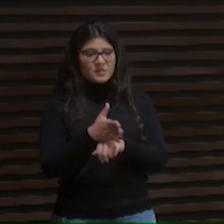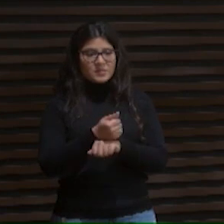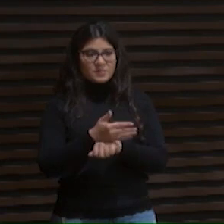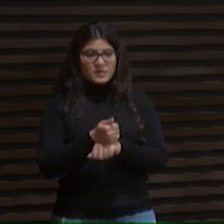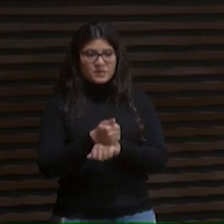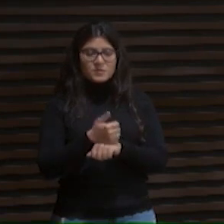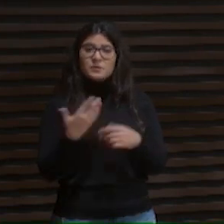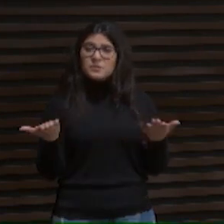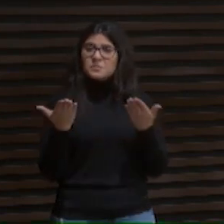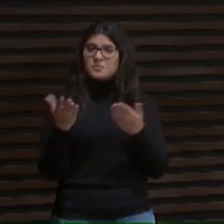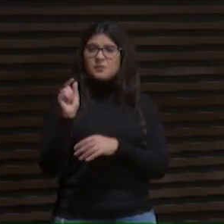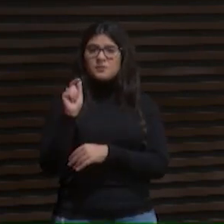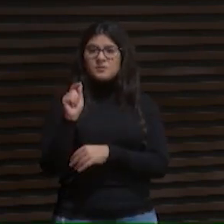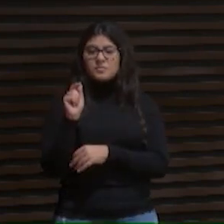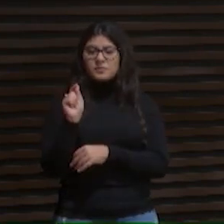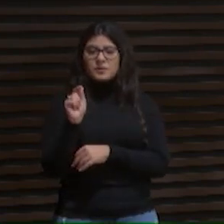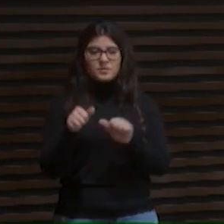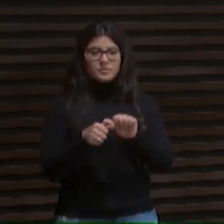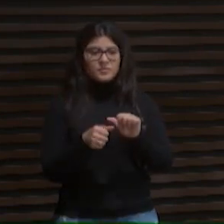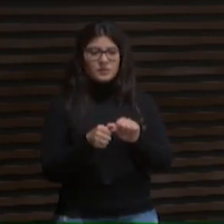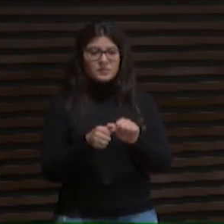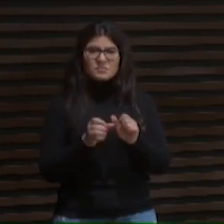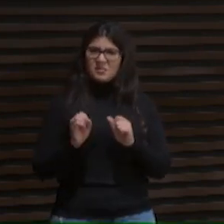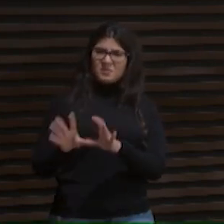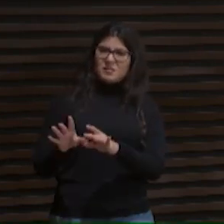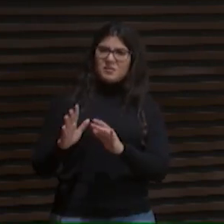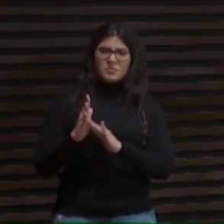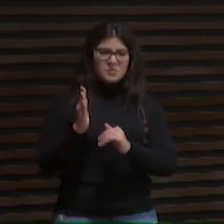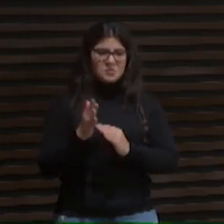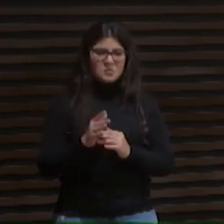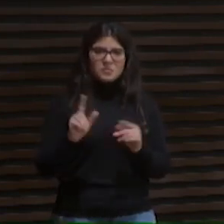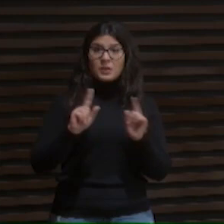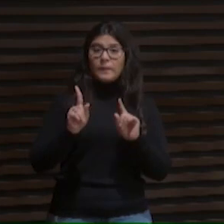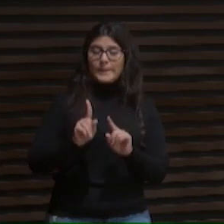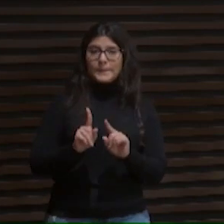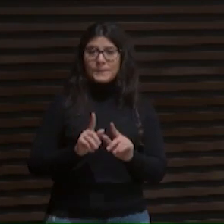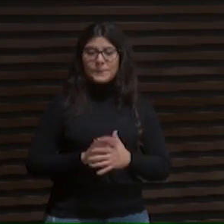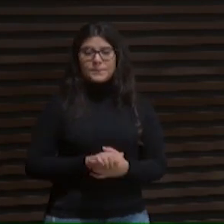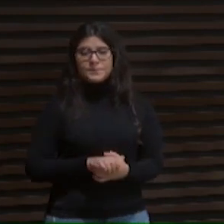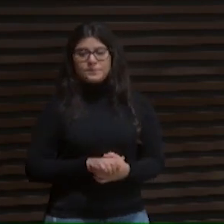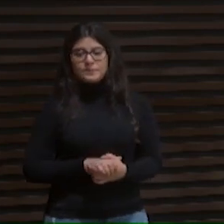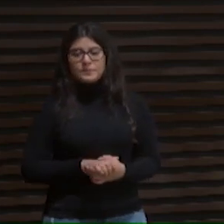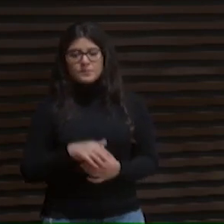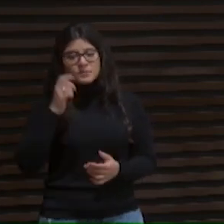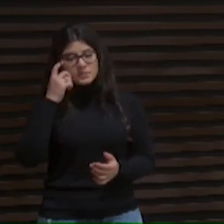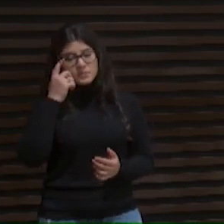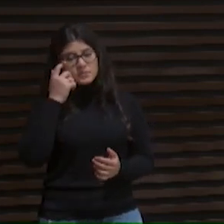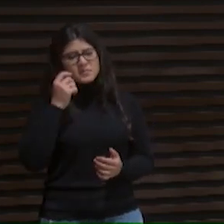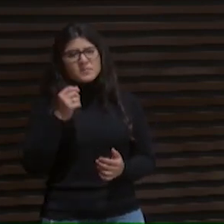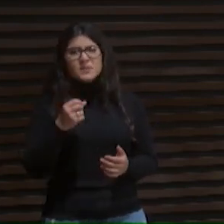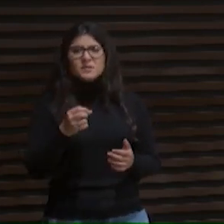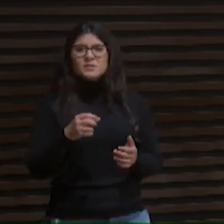então o que eu faço? Largo tudo? Quem sou eu para dizer isso? É a pergunta que eu me